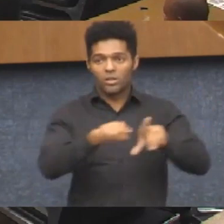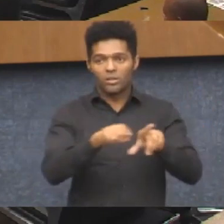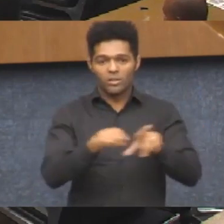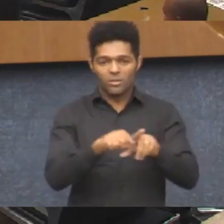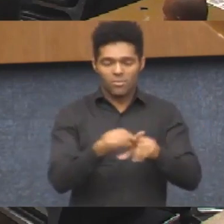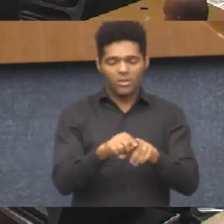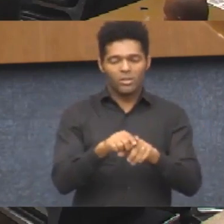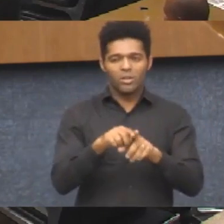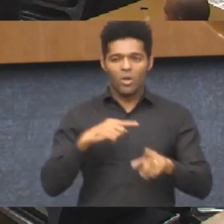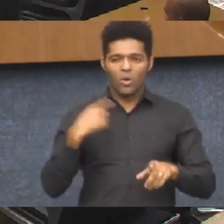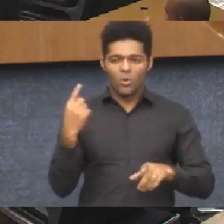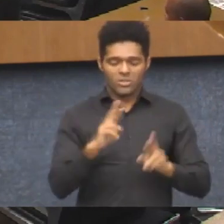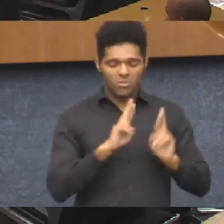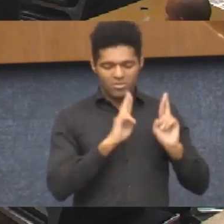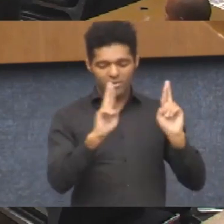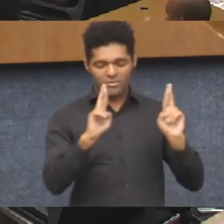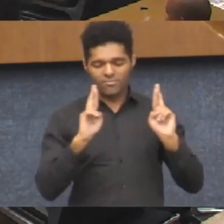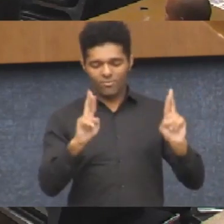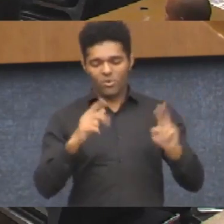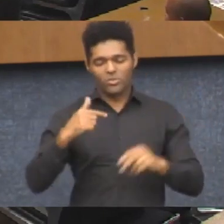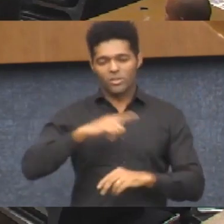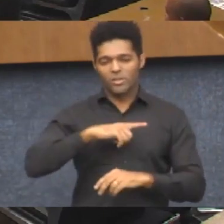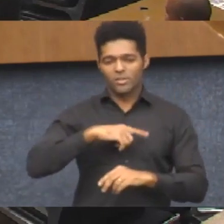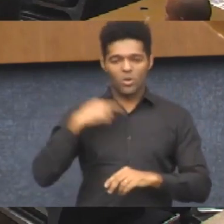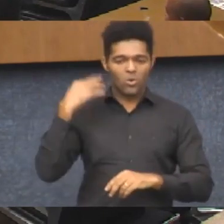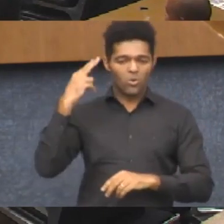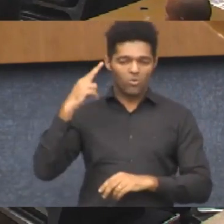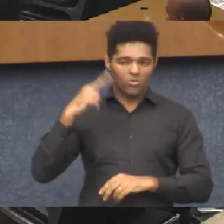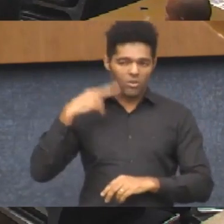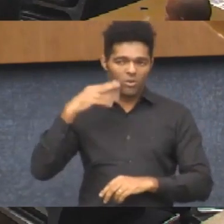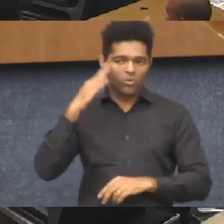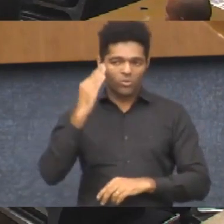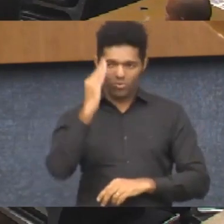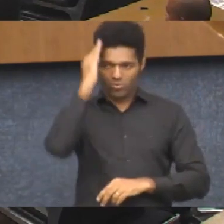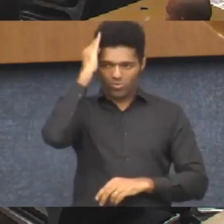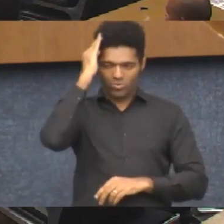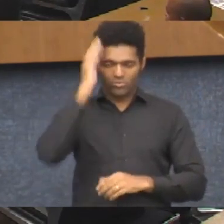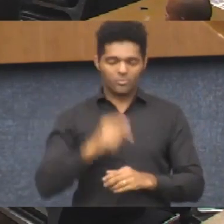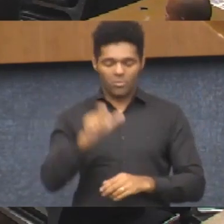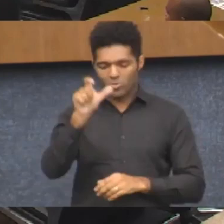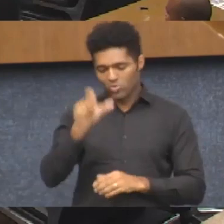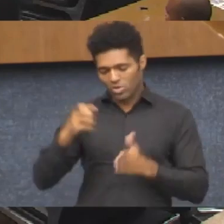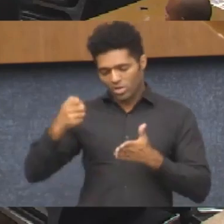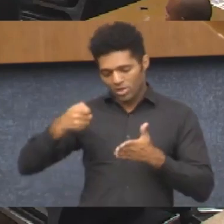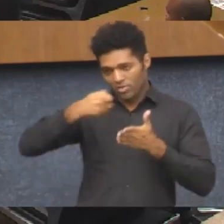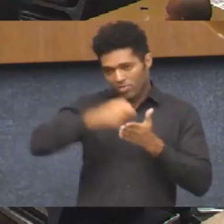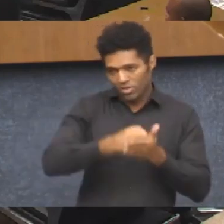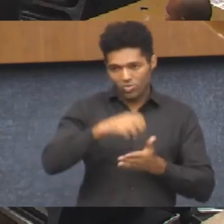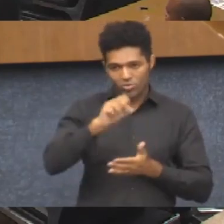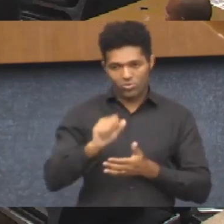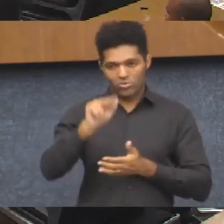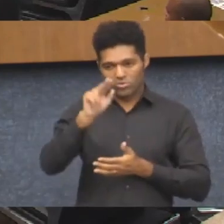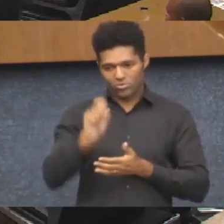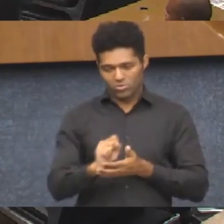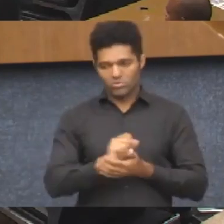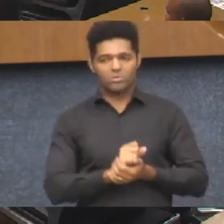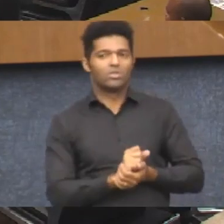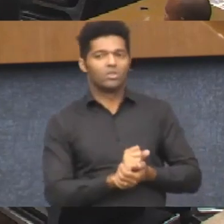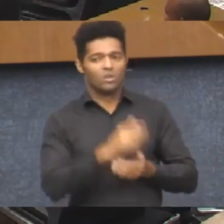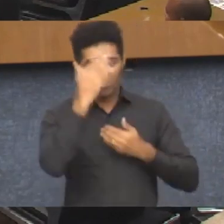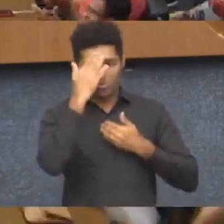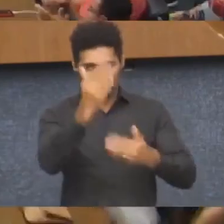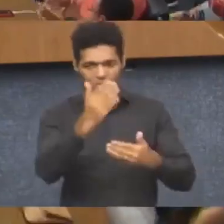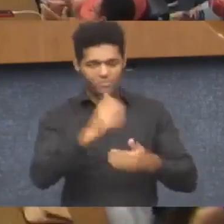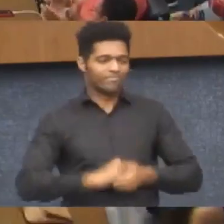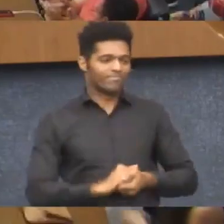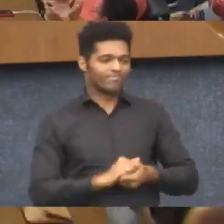sorte de ter o Bruno aqui como vereador, né? Uma pessoa que defende de uma forma radical o nosso SUS. Então, obrigada,